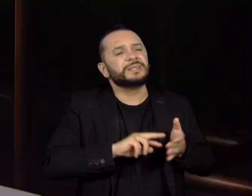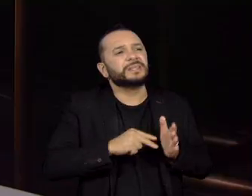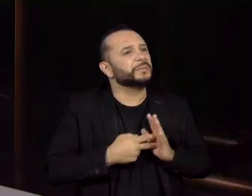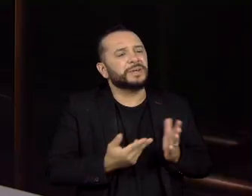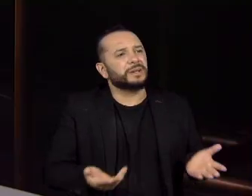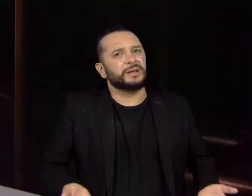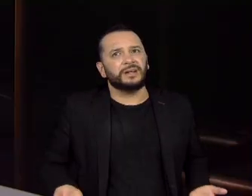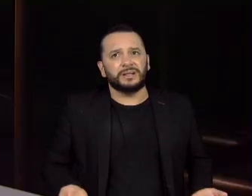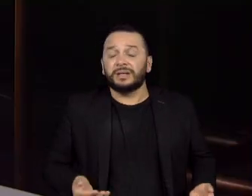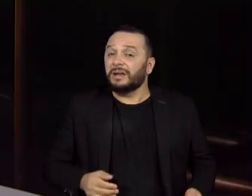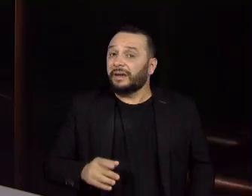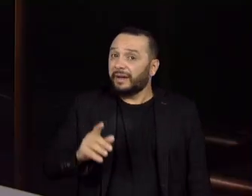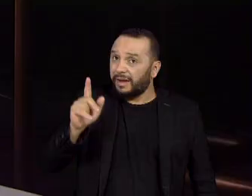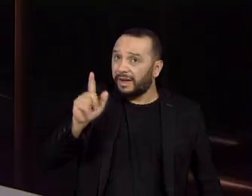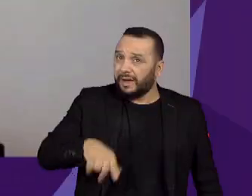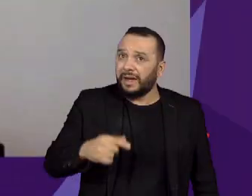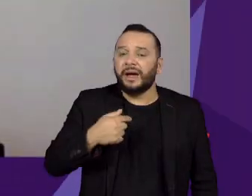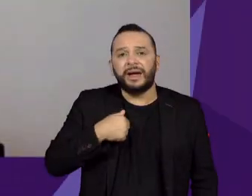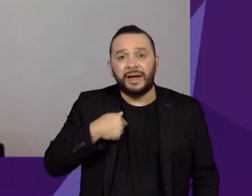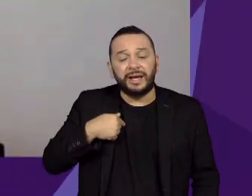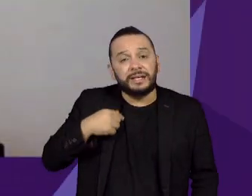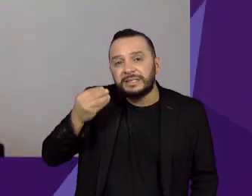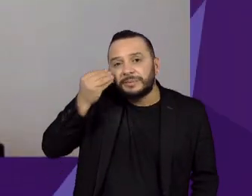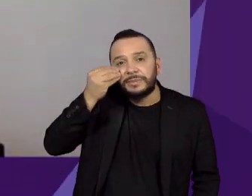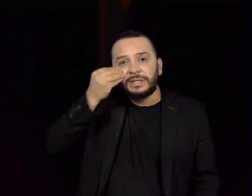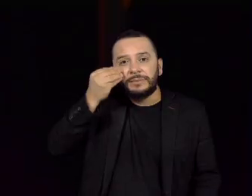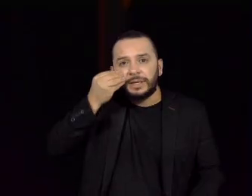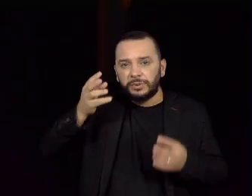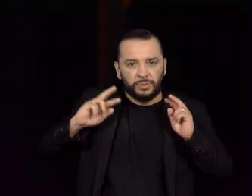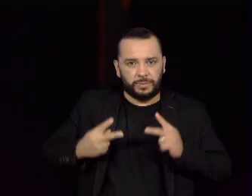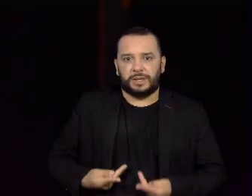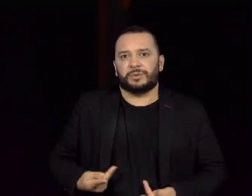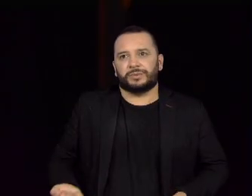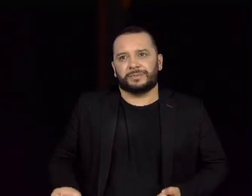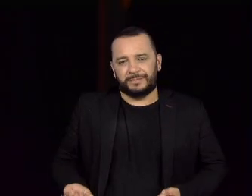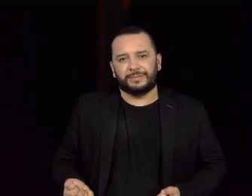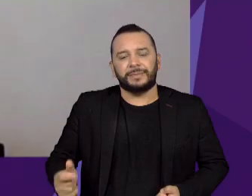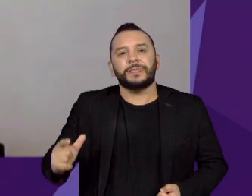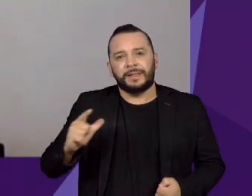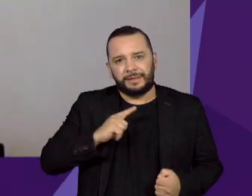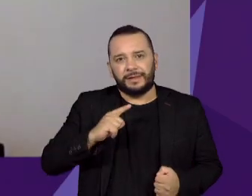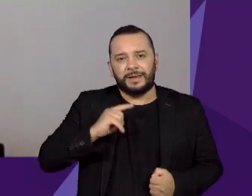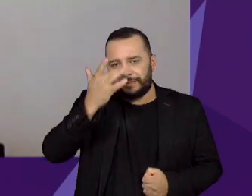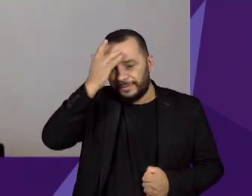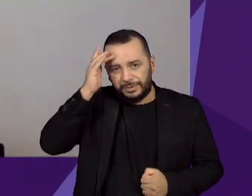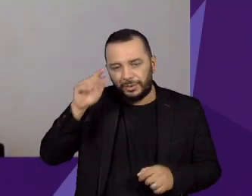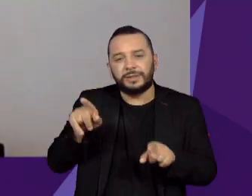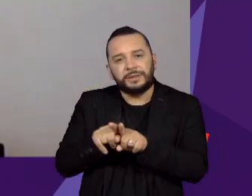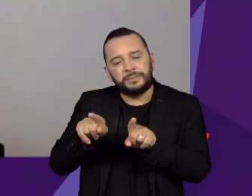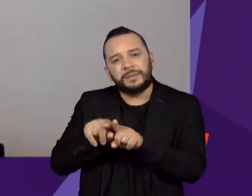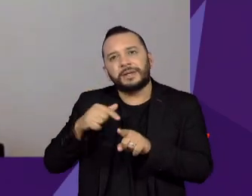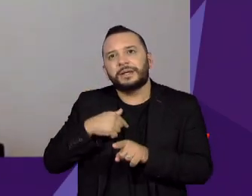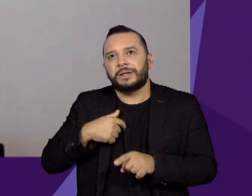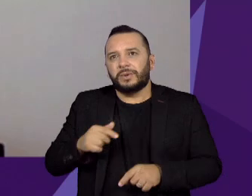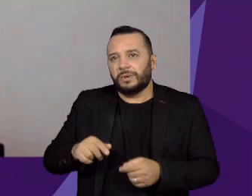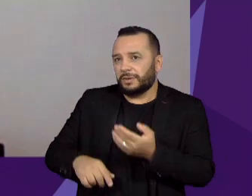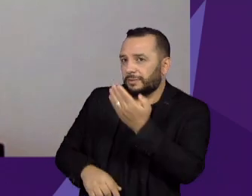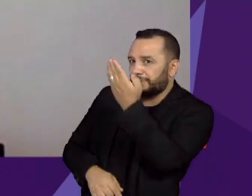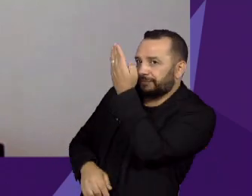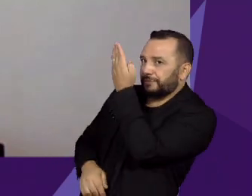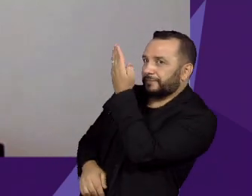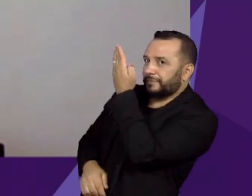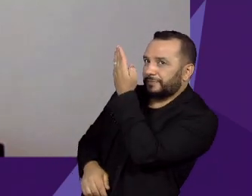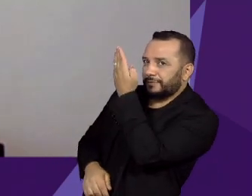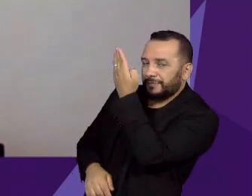isso? Isso é experimento em ser humano. Aí tem gente de ozonioterapia, que o conselho brigava